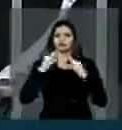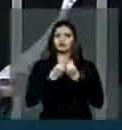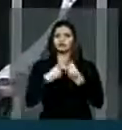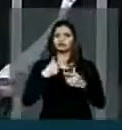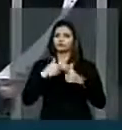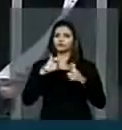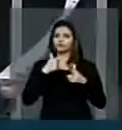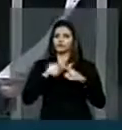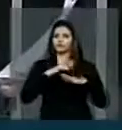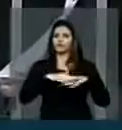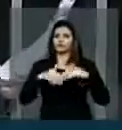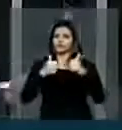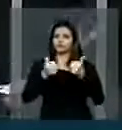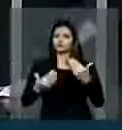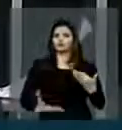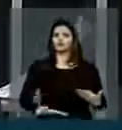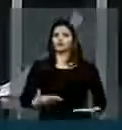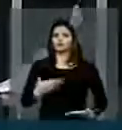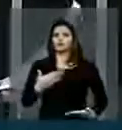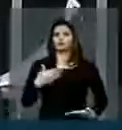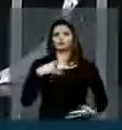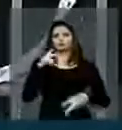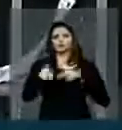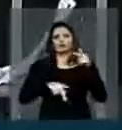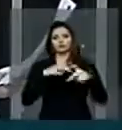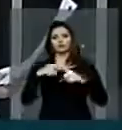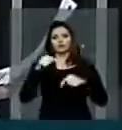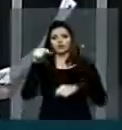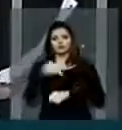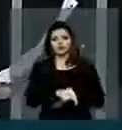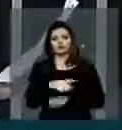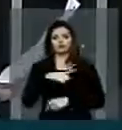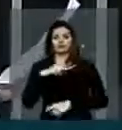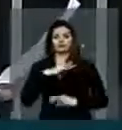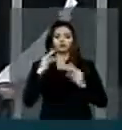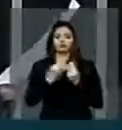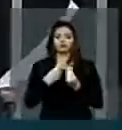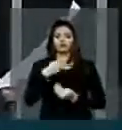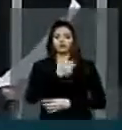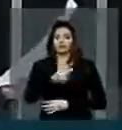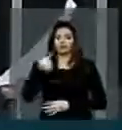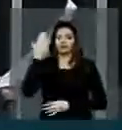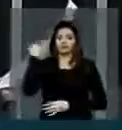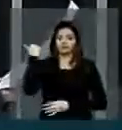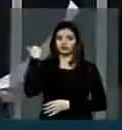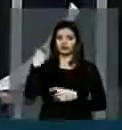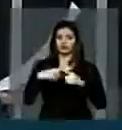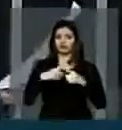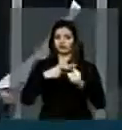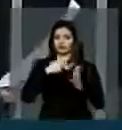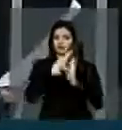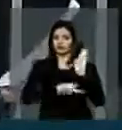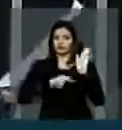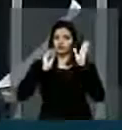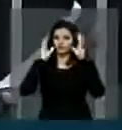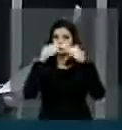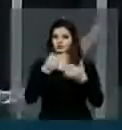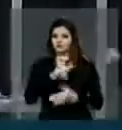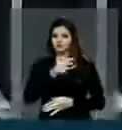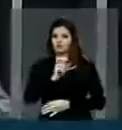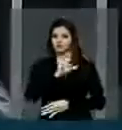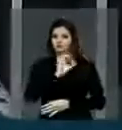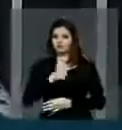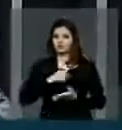comprometem a qualidade do serviço oferecido à população. Esta casa aprovou na semana passada o projeto que destina 75% dos